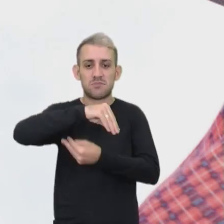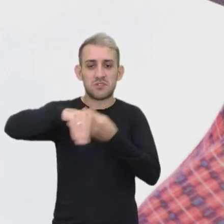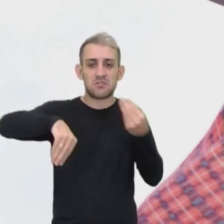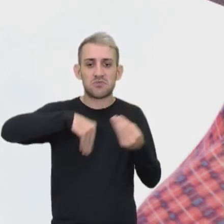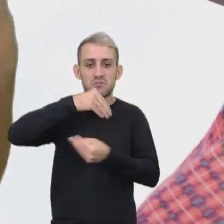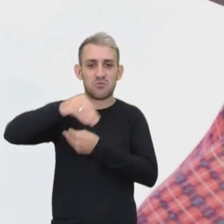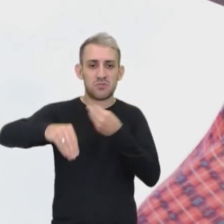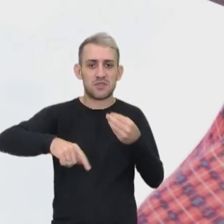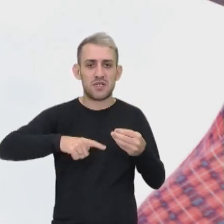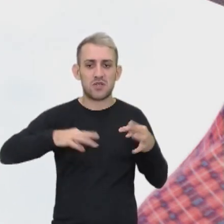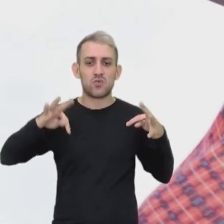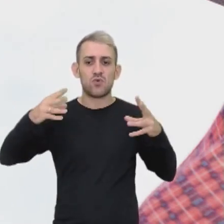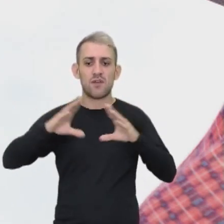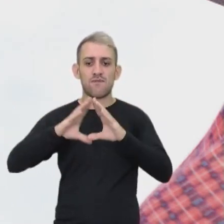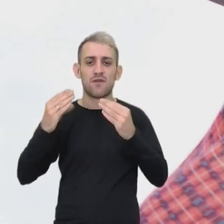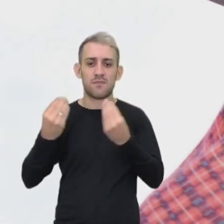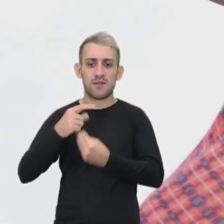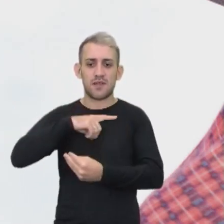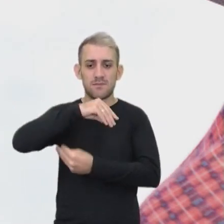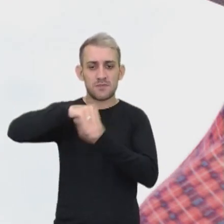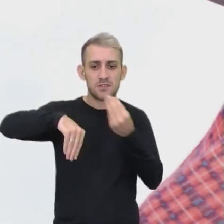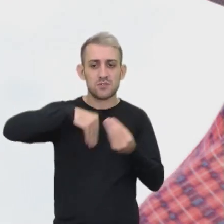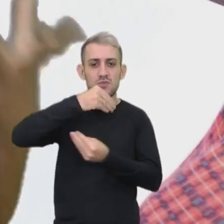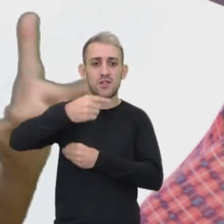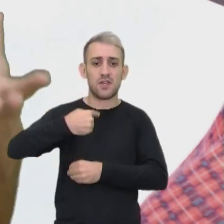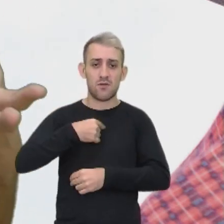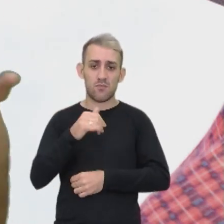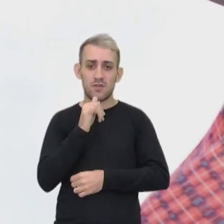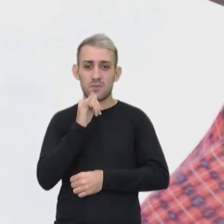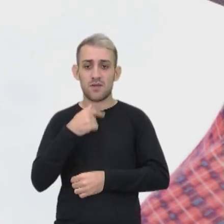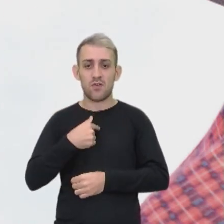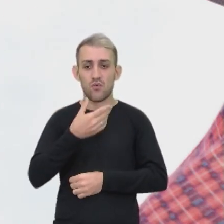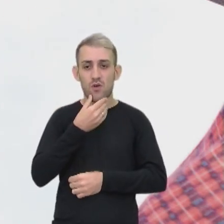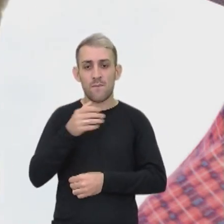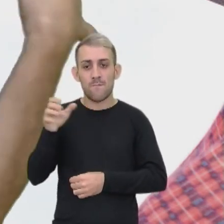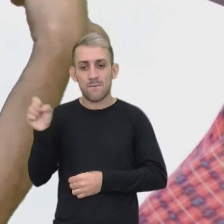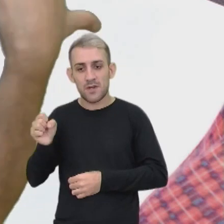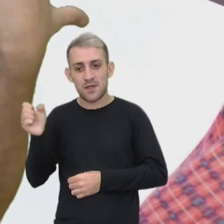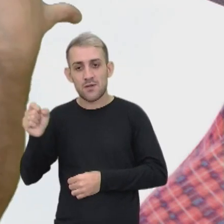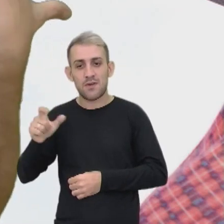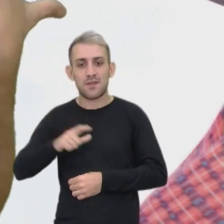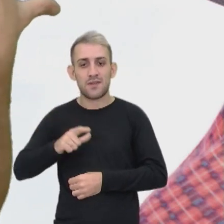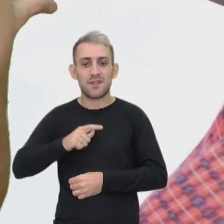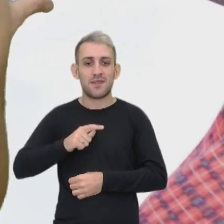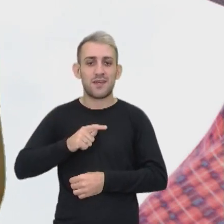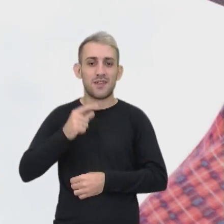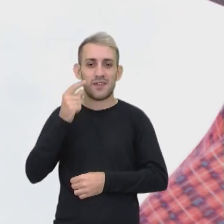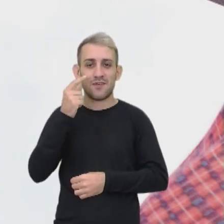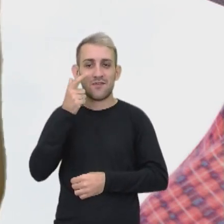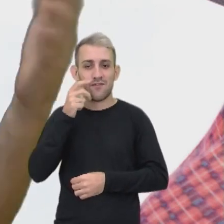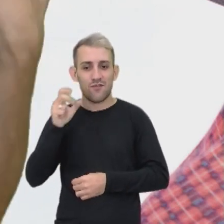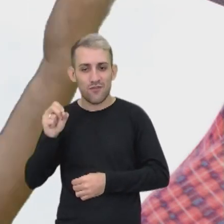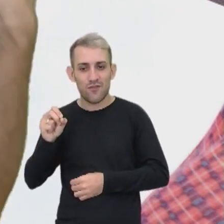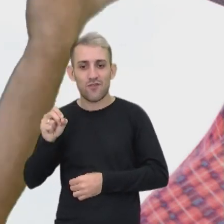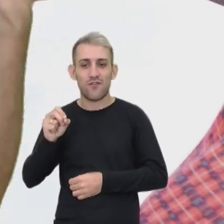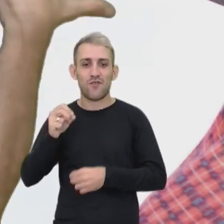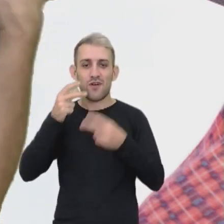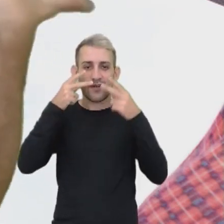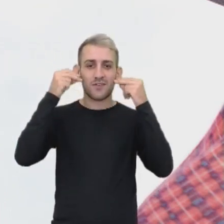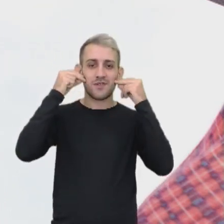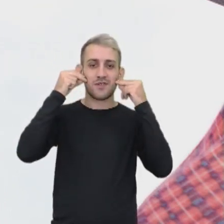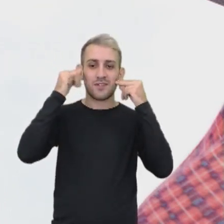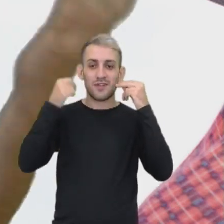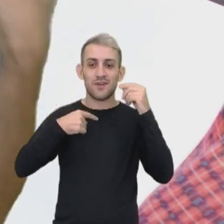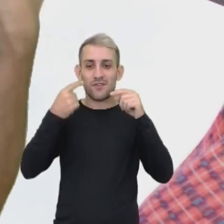né? Todas as famílias têm esse tipo de mistura. Eu, por exemplo, eu sou um homem branco, mas eu tenho um bisavô que era indígena. E se eu for ver, de repente,